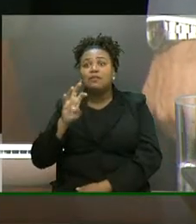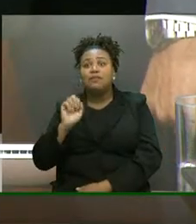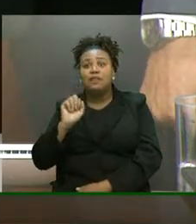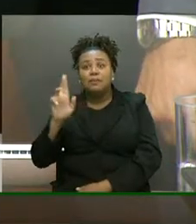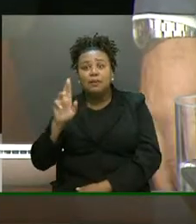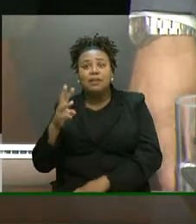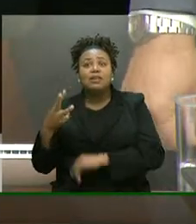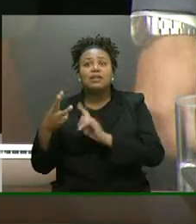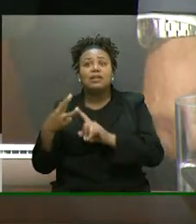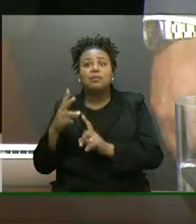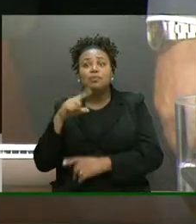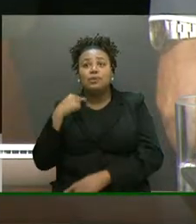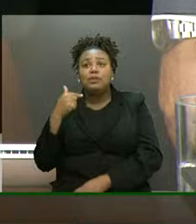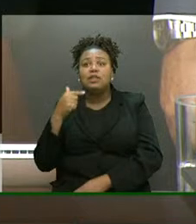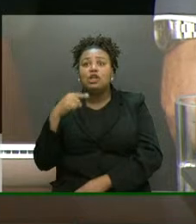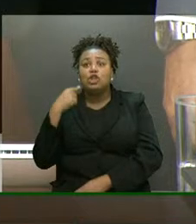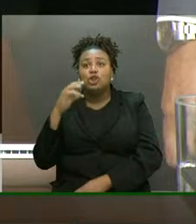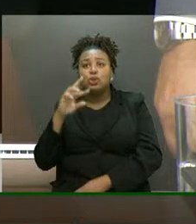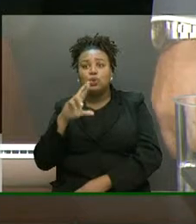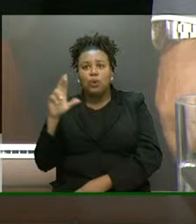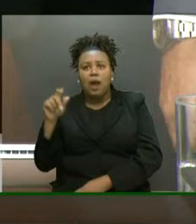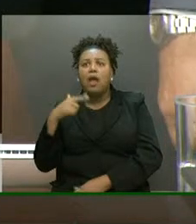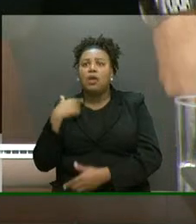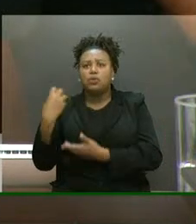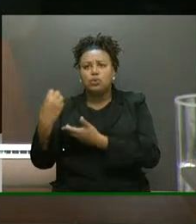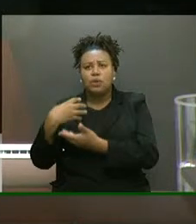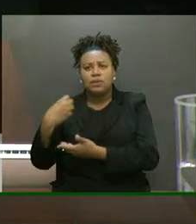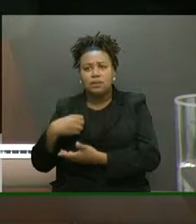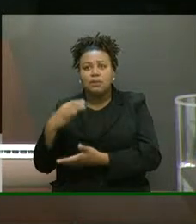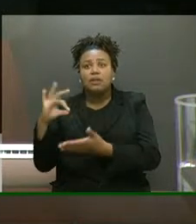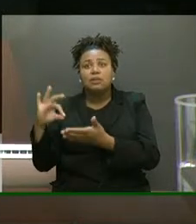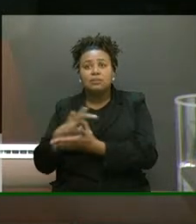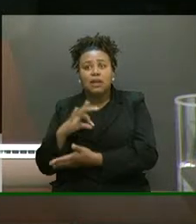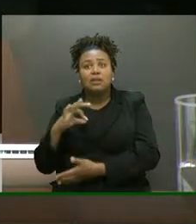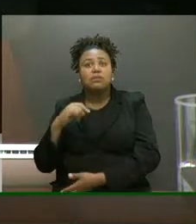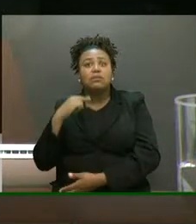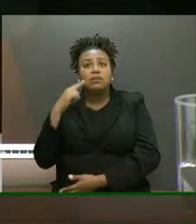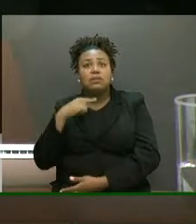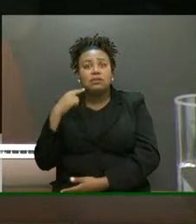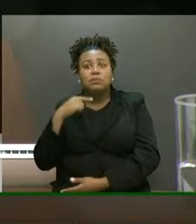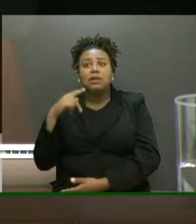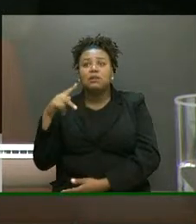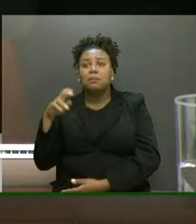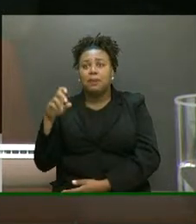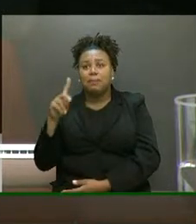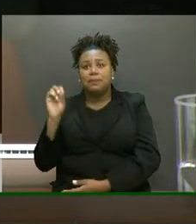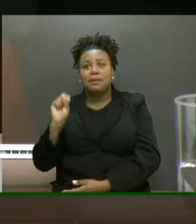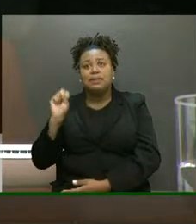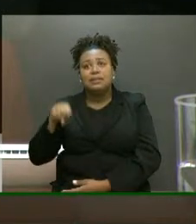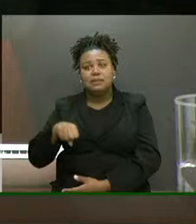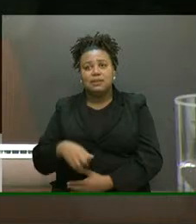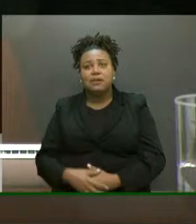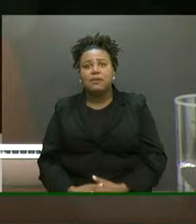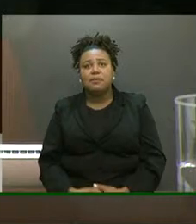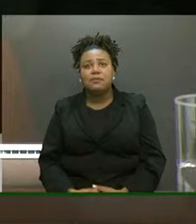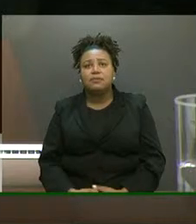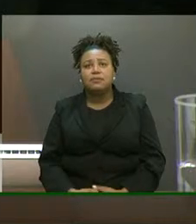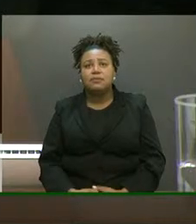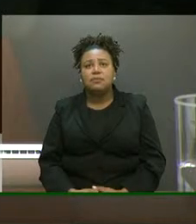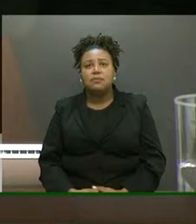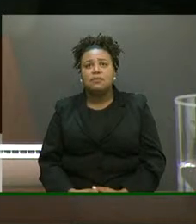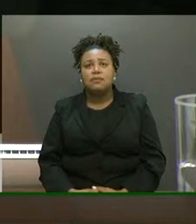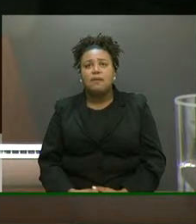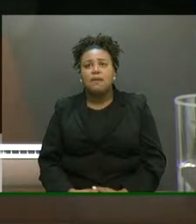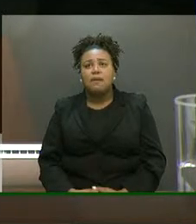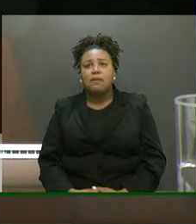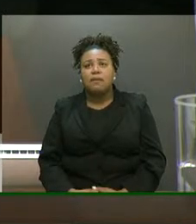Sérgio Turro está inscrito. Eu estou recebendo aqui no chat a inscrição do deputado Pepe Vargas. Está para o deputado Pepe